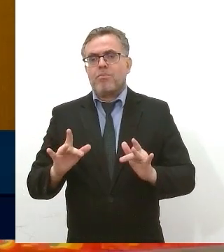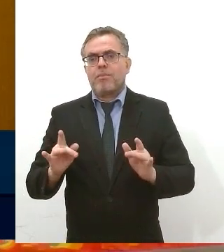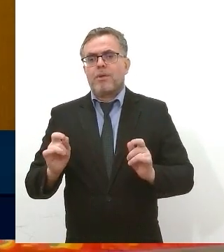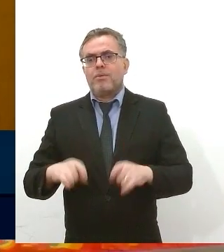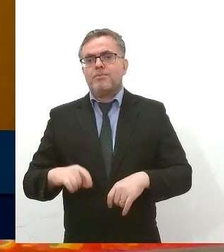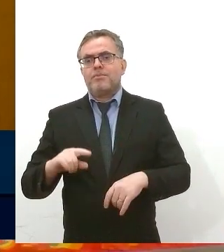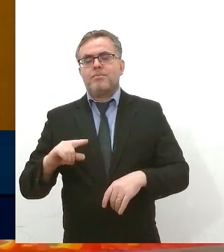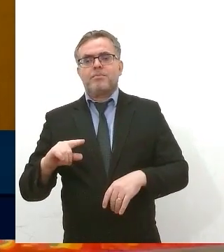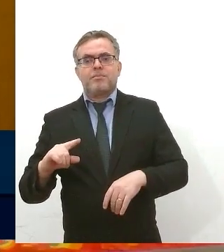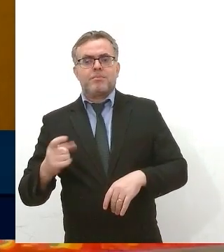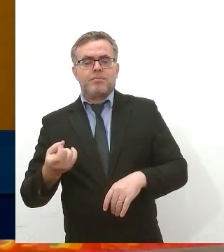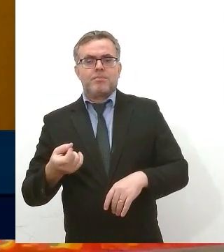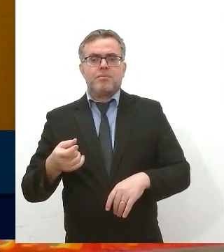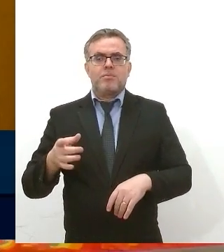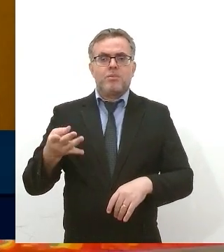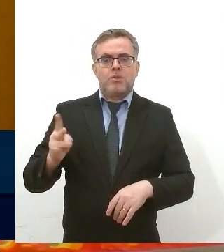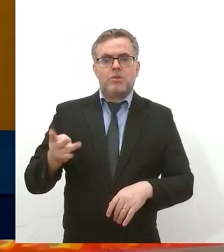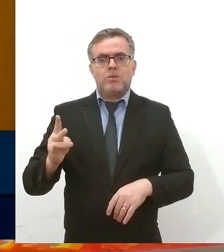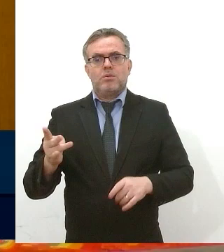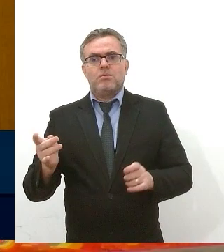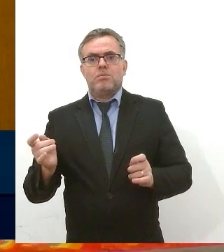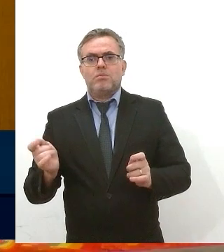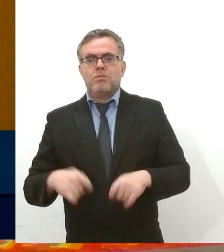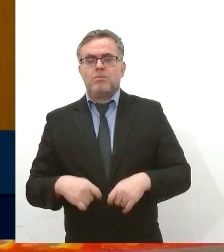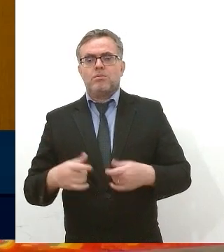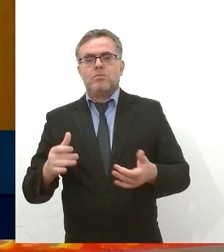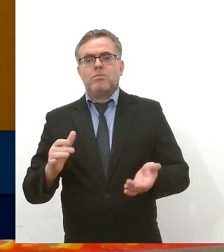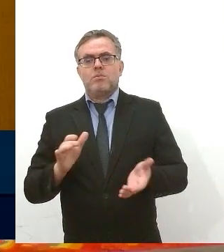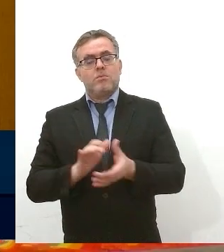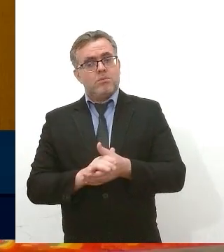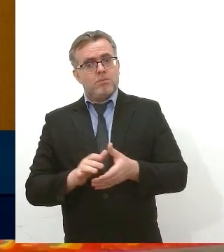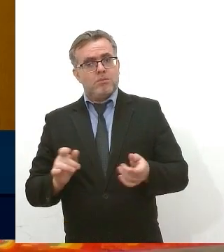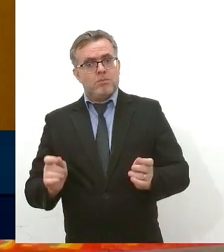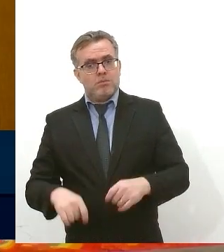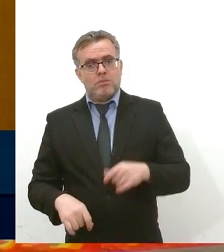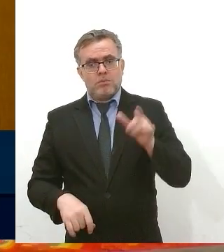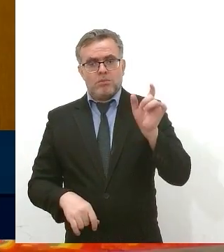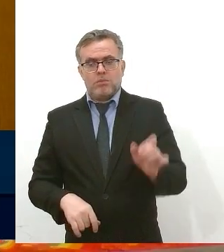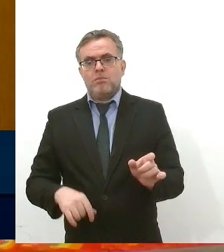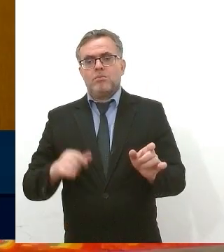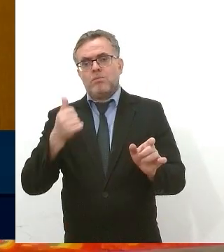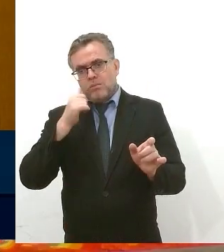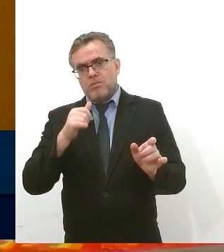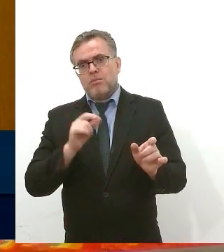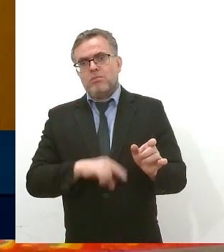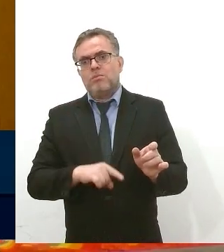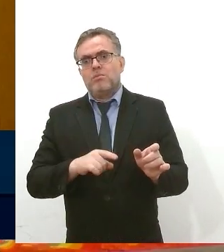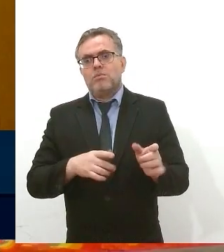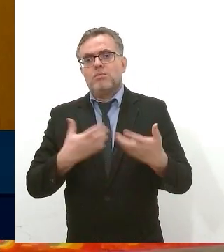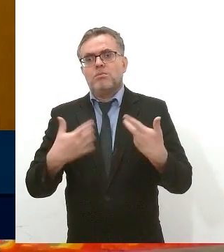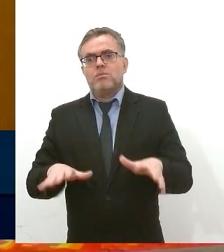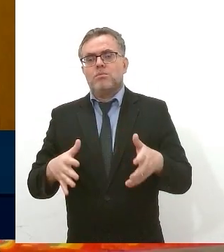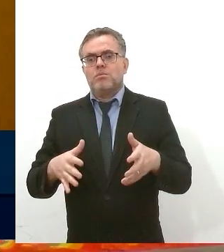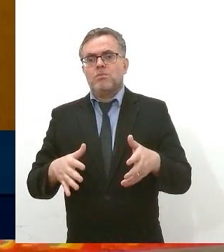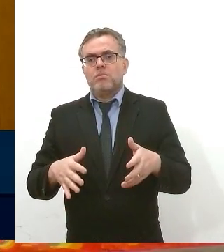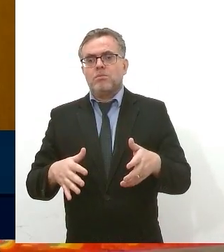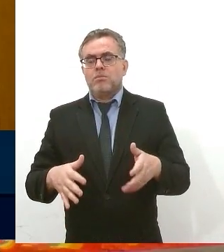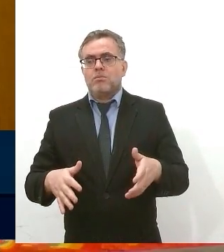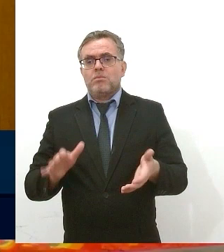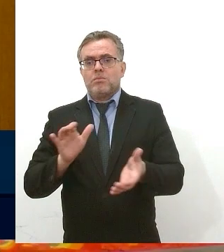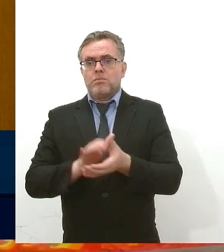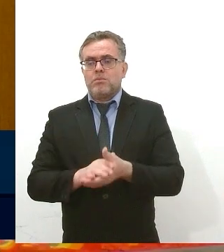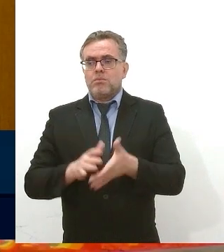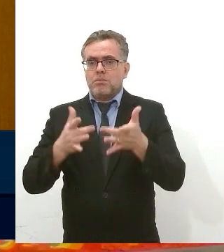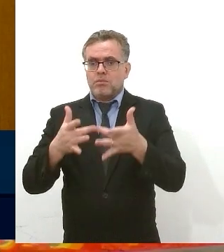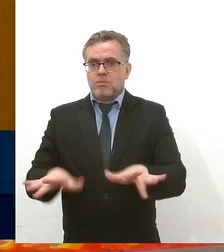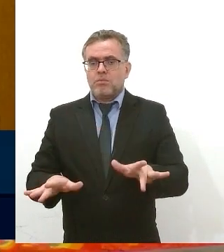que simplesmente a mulher decide finalizar aquele relacionamento que